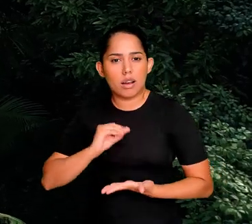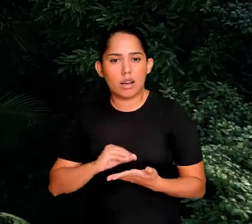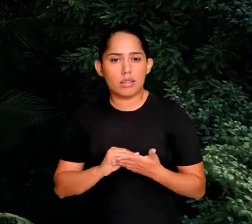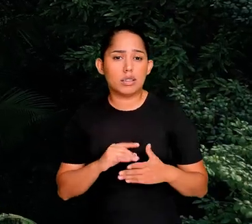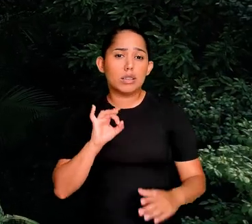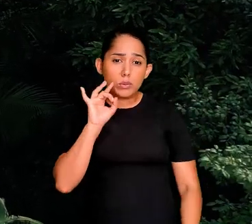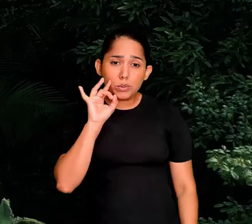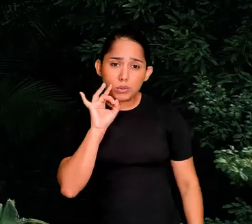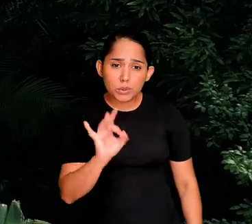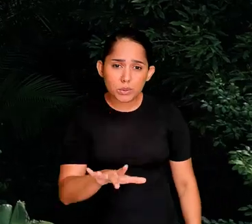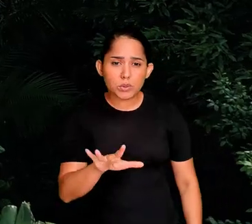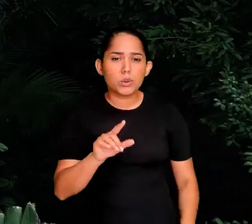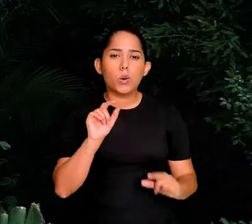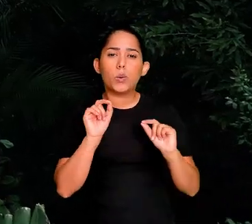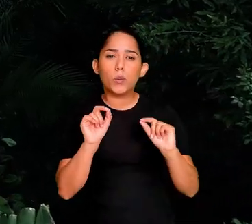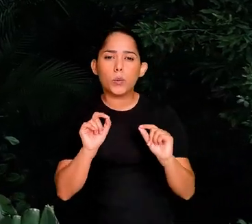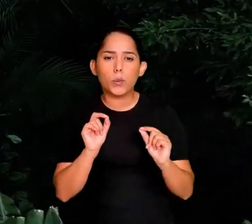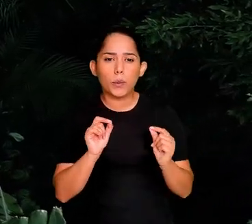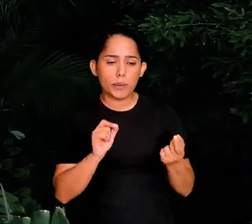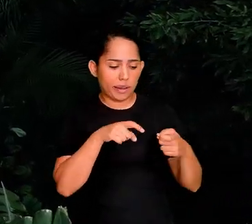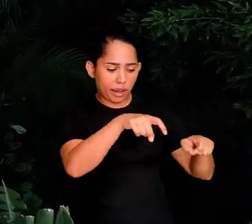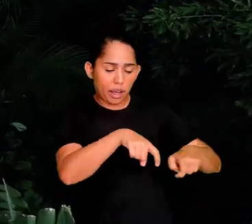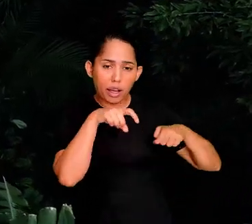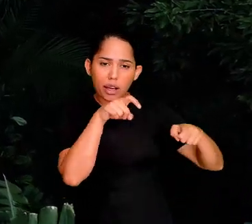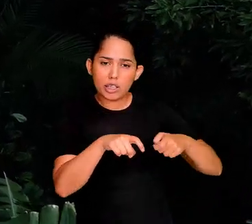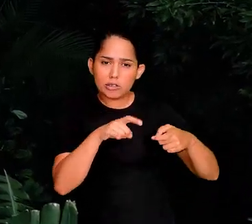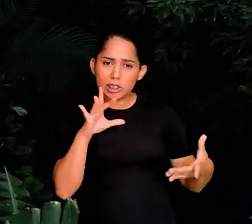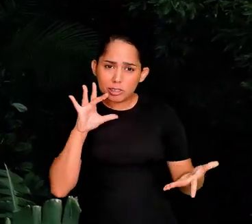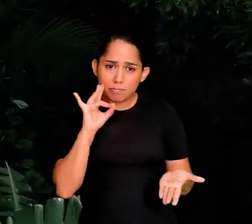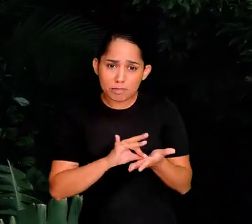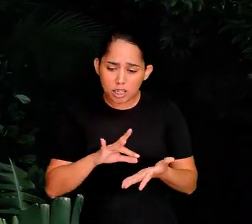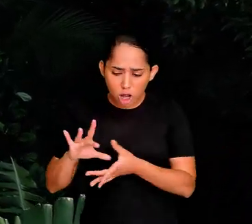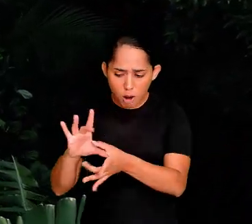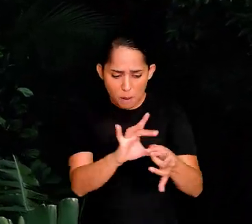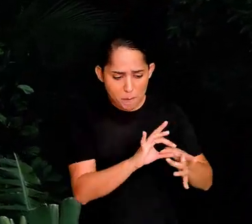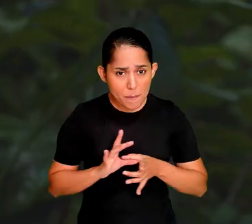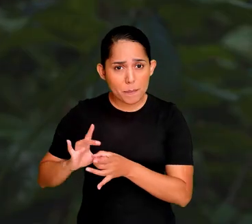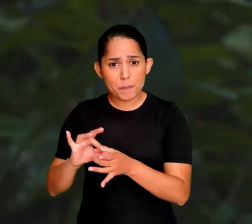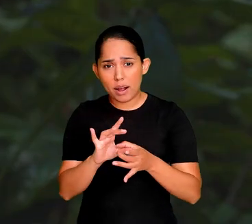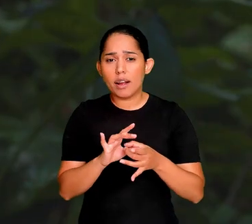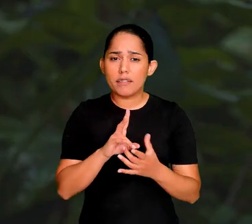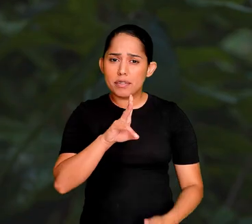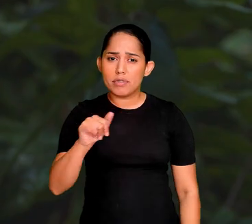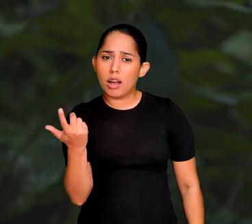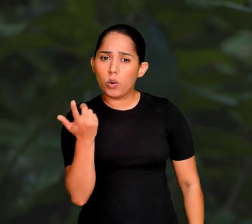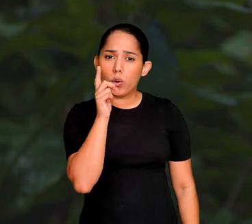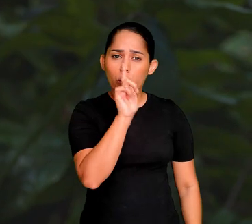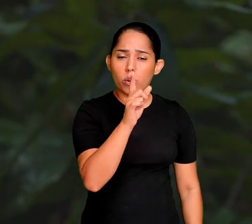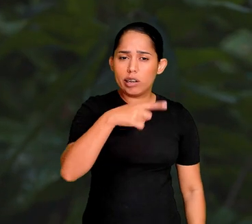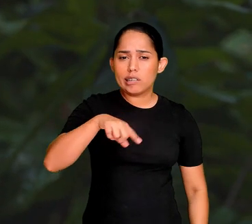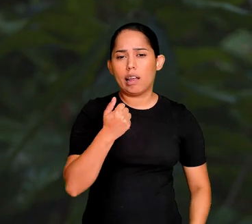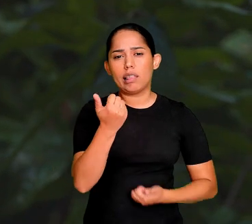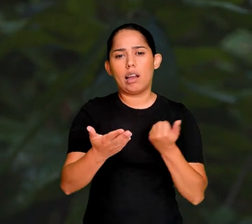Só uma agricultura, né, de fato integrativa, vamos dizer, vai dar